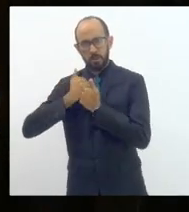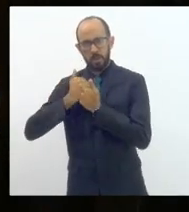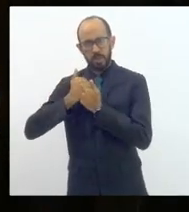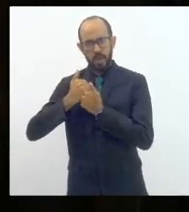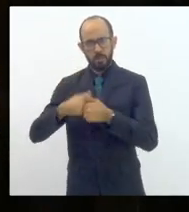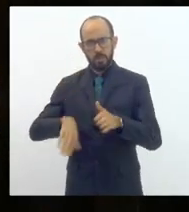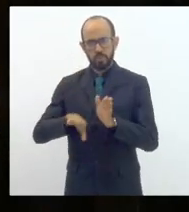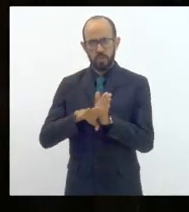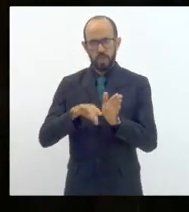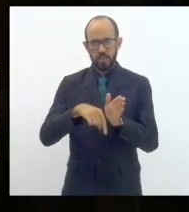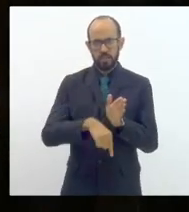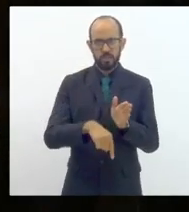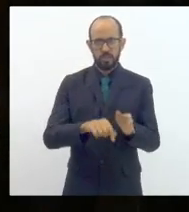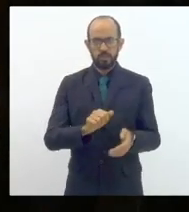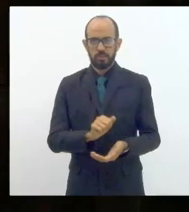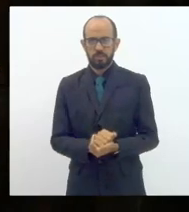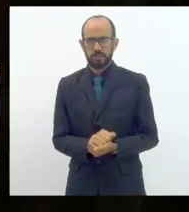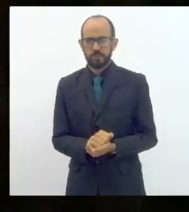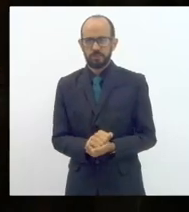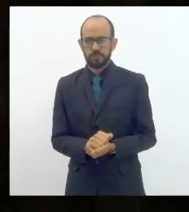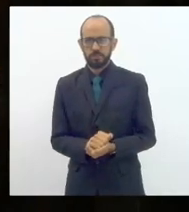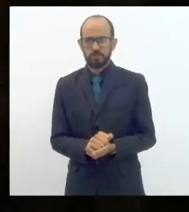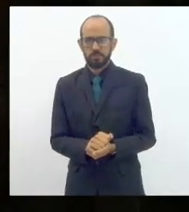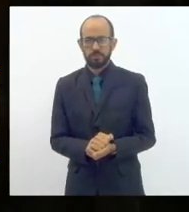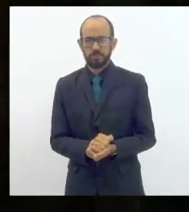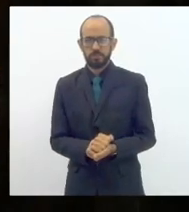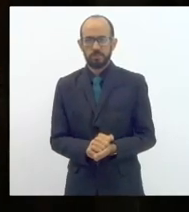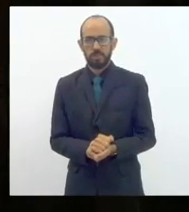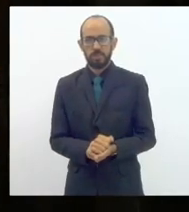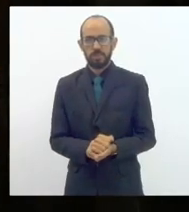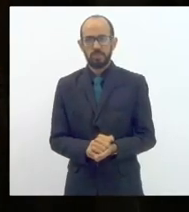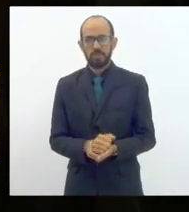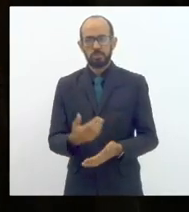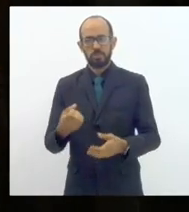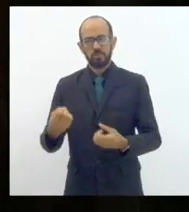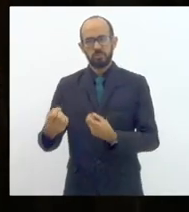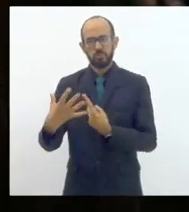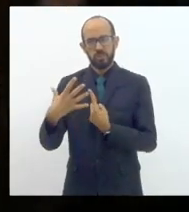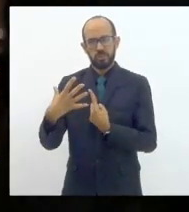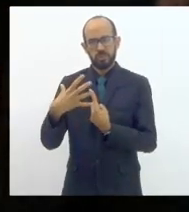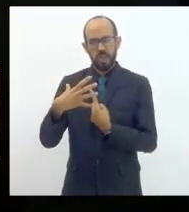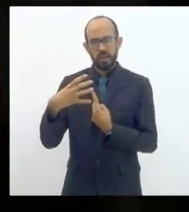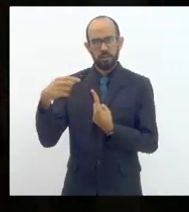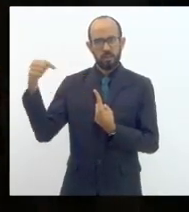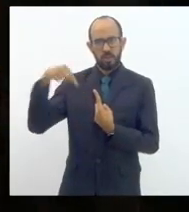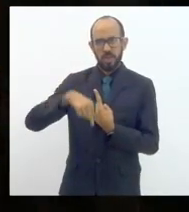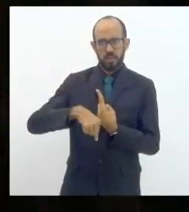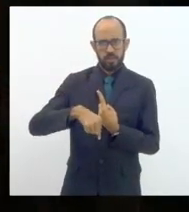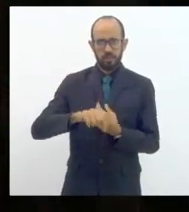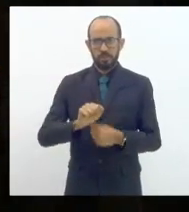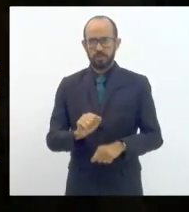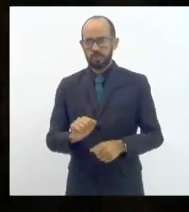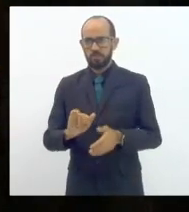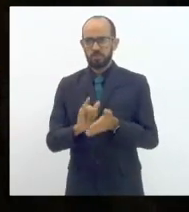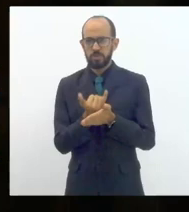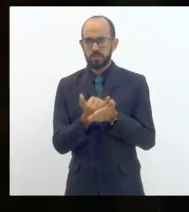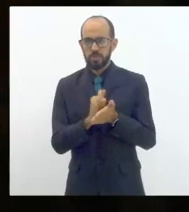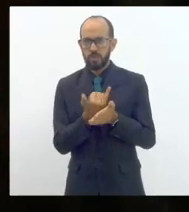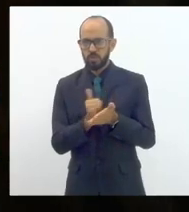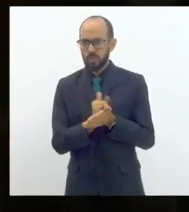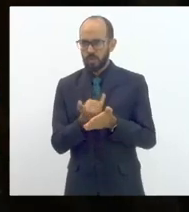aqui. E concederam, né, me incentivaram a estar aqui, me